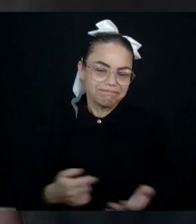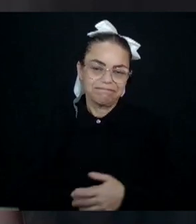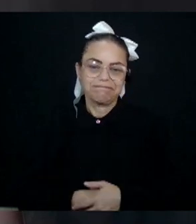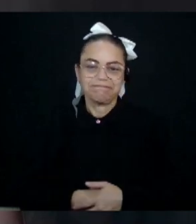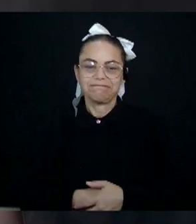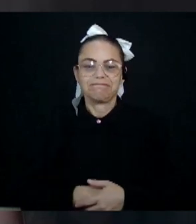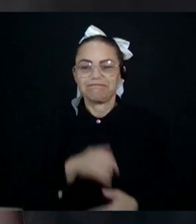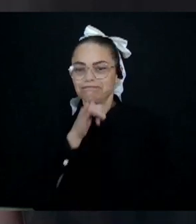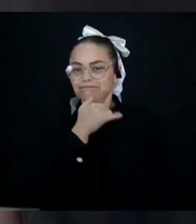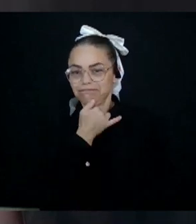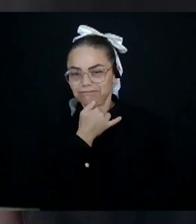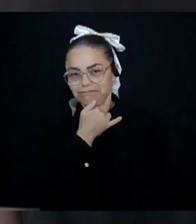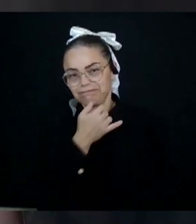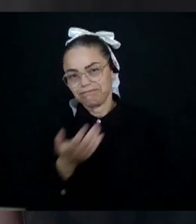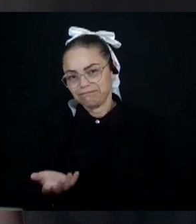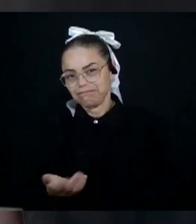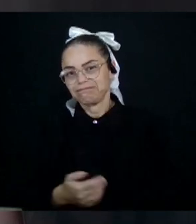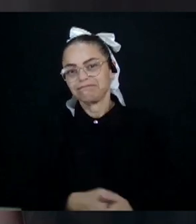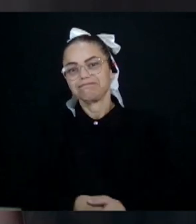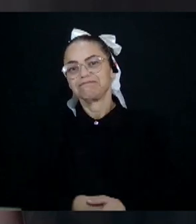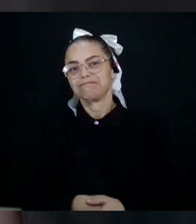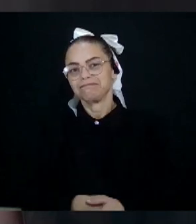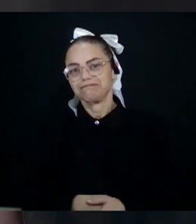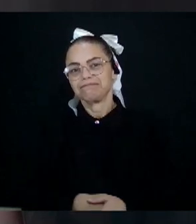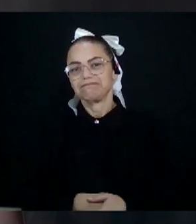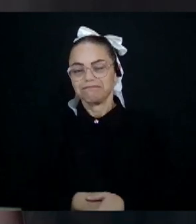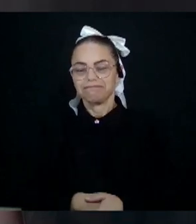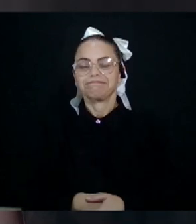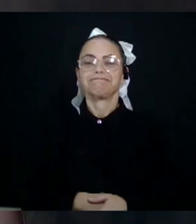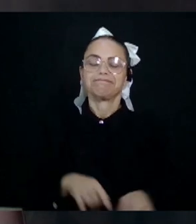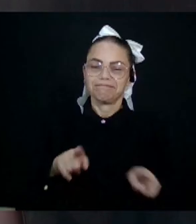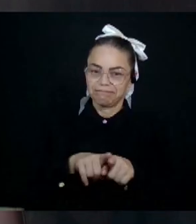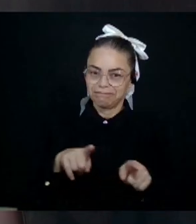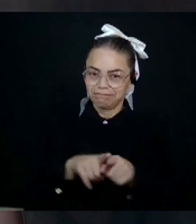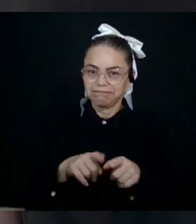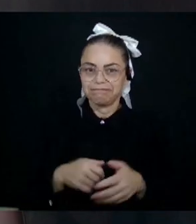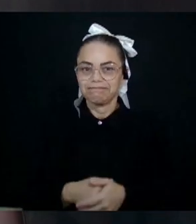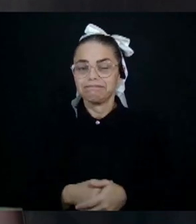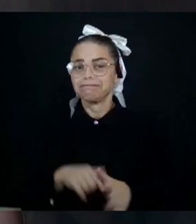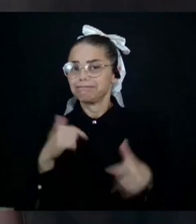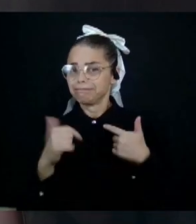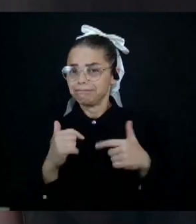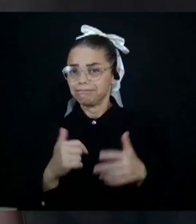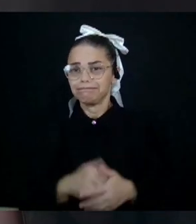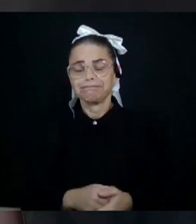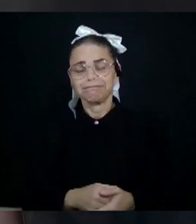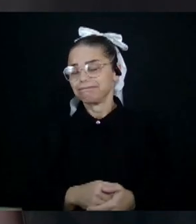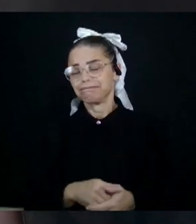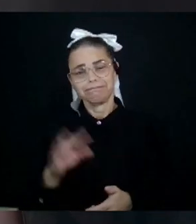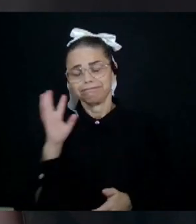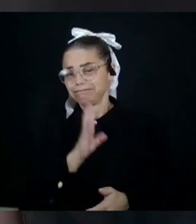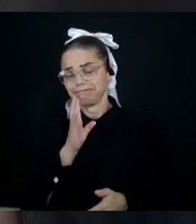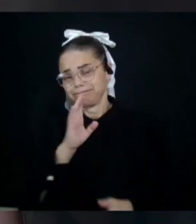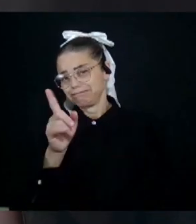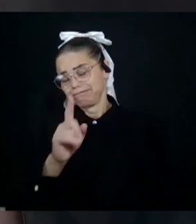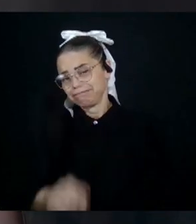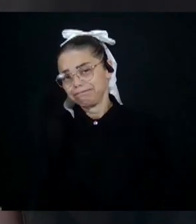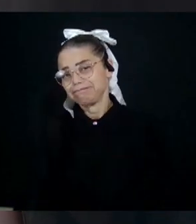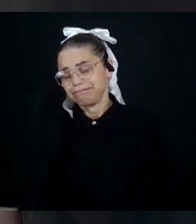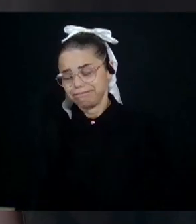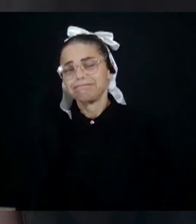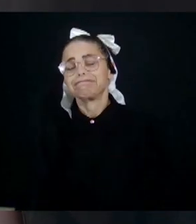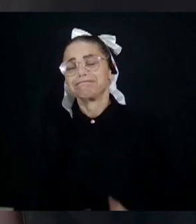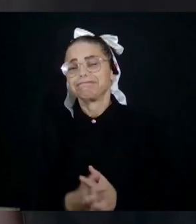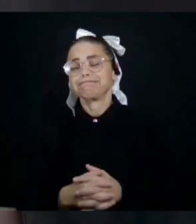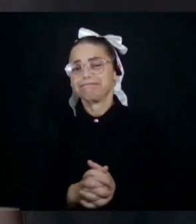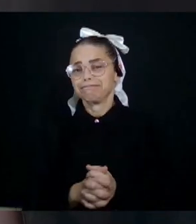com as tristezas, desculpa, Uhum. e inclusive com as tarefas que não são tão alegres assim, né? Sim. Então a gente